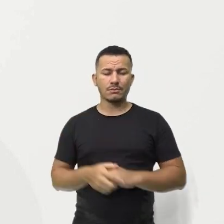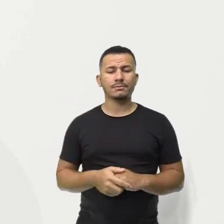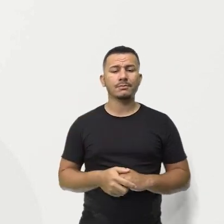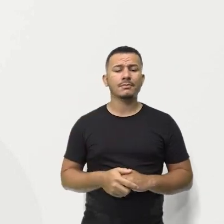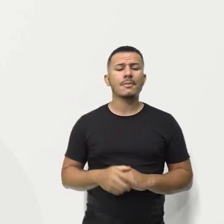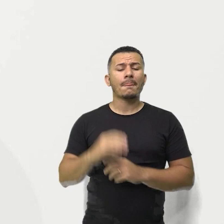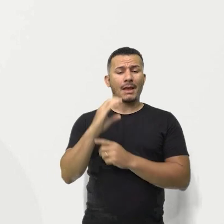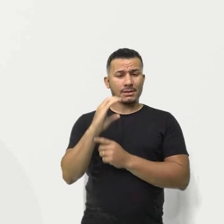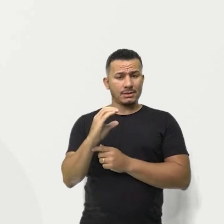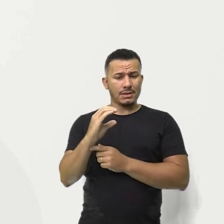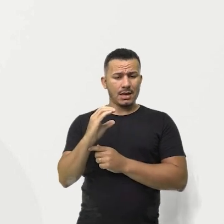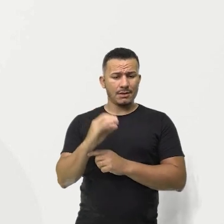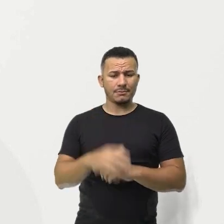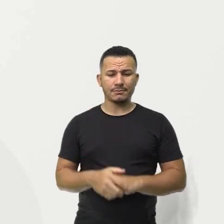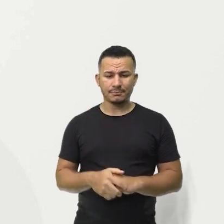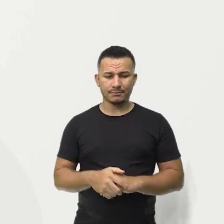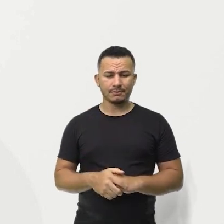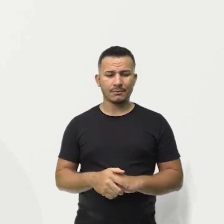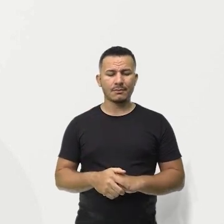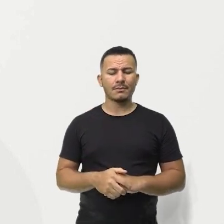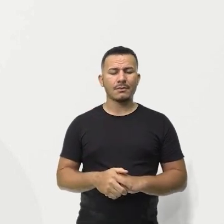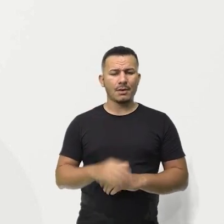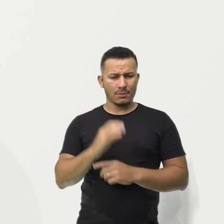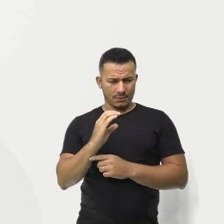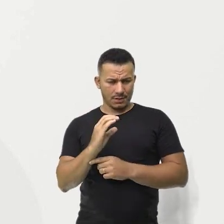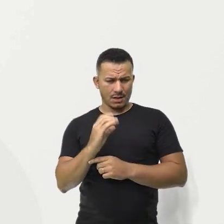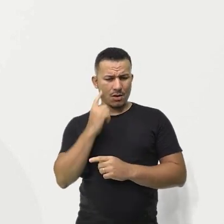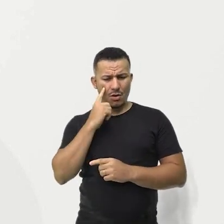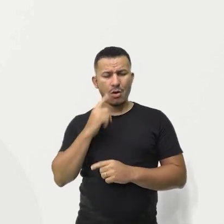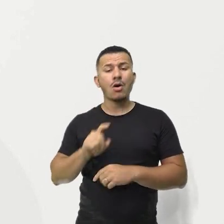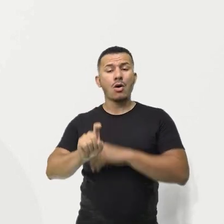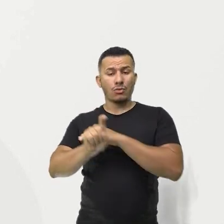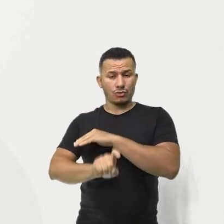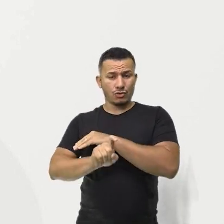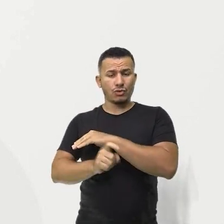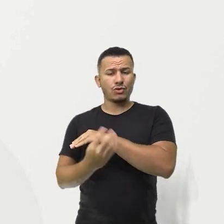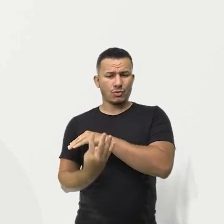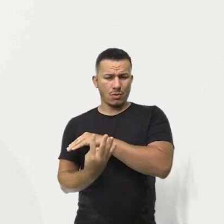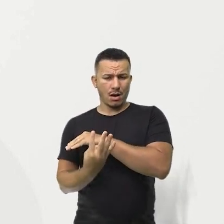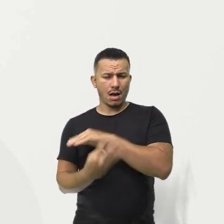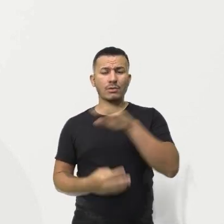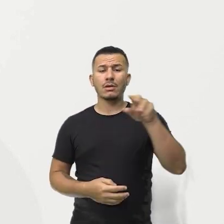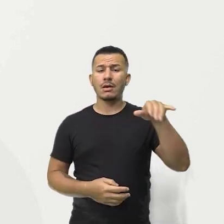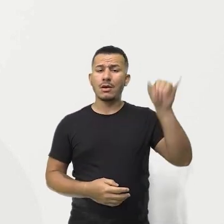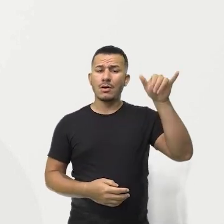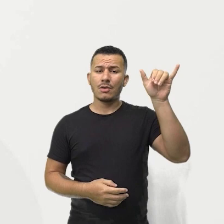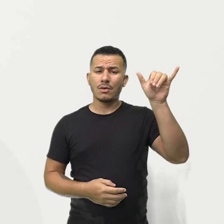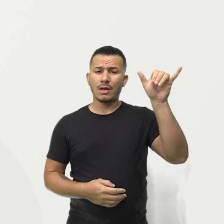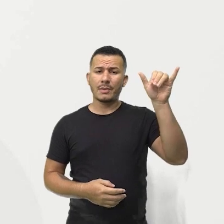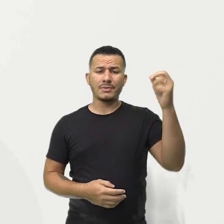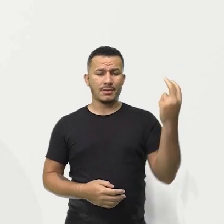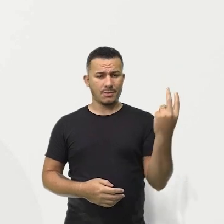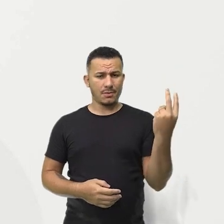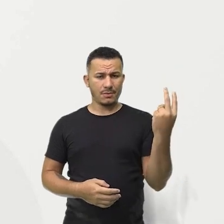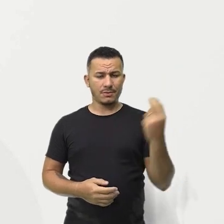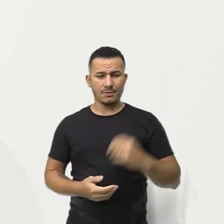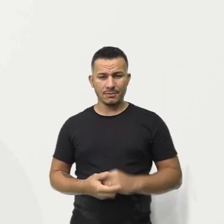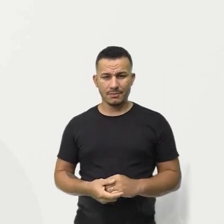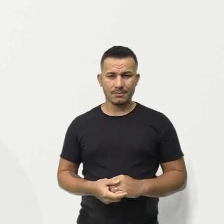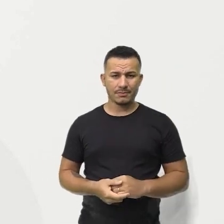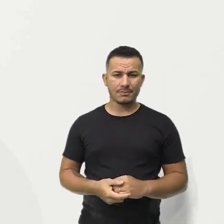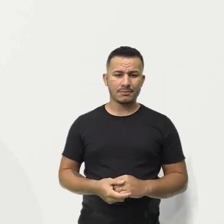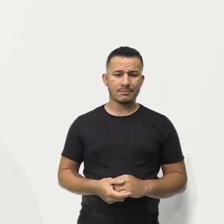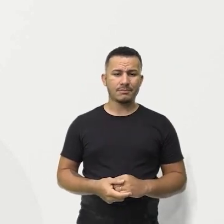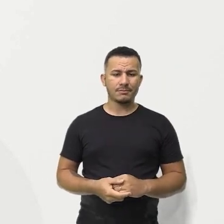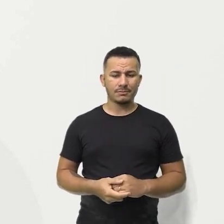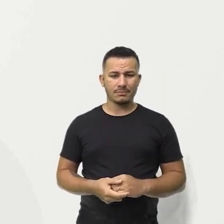2 e o y é 4. Do ponto C, ó, o x do C é 4 e o